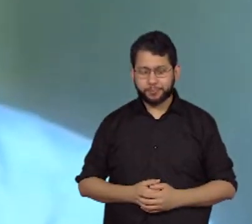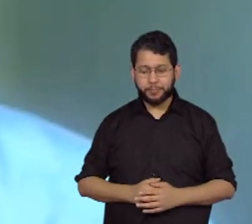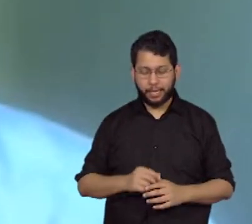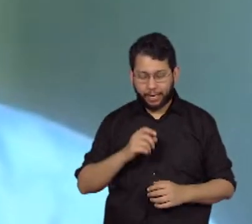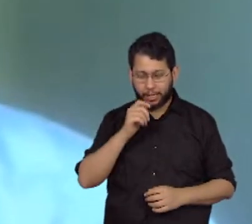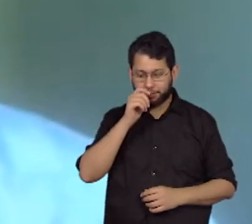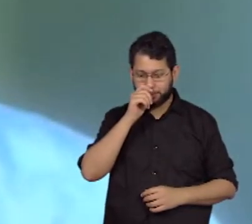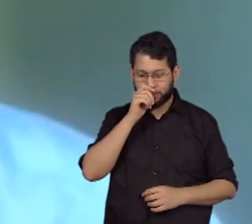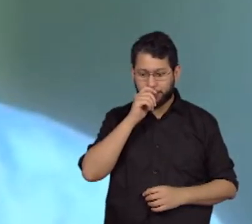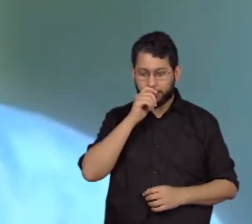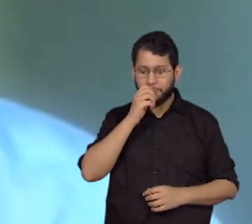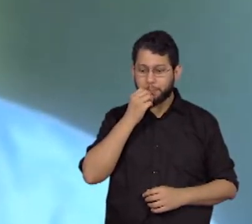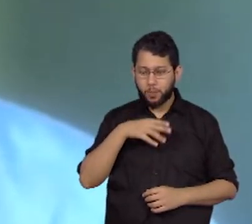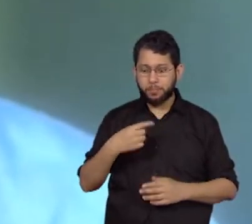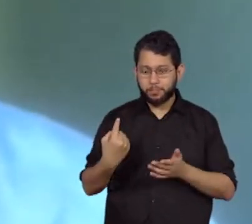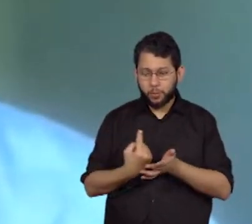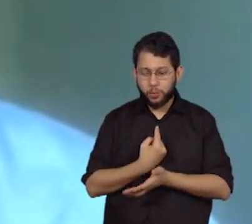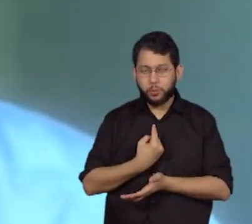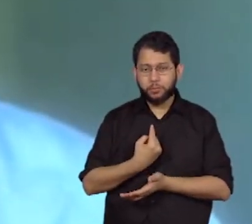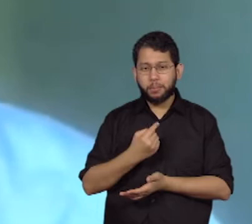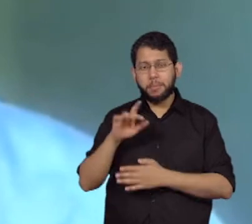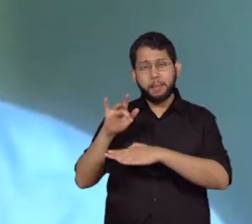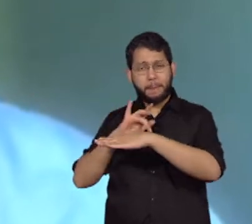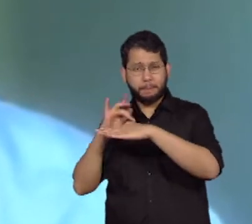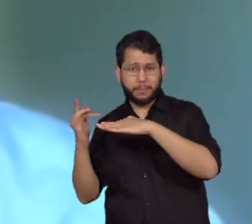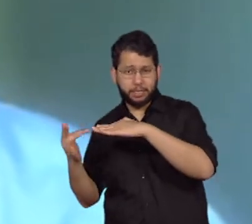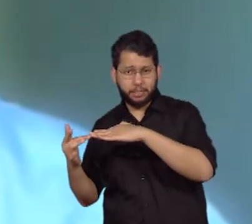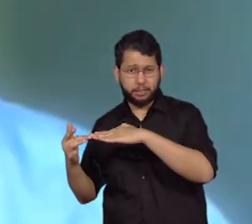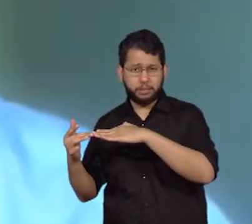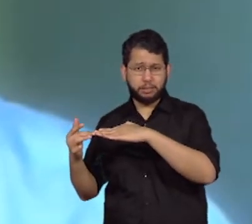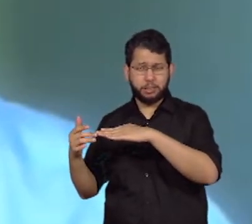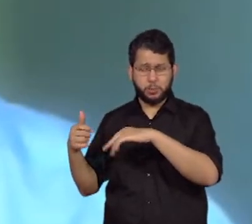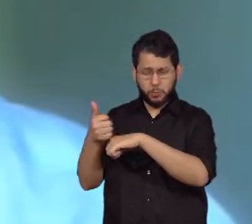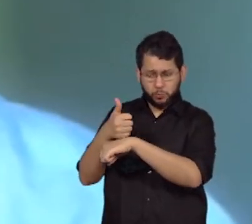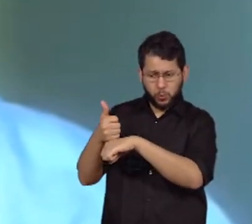profissional de mídias sociais, para qualquer profissional,